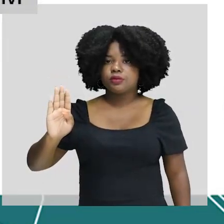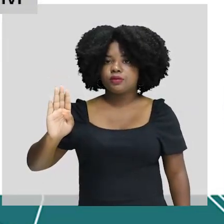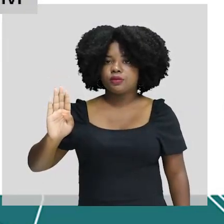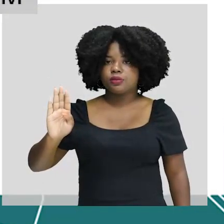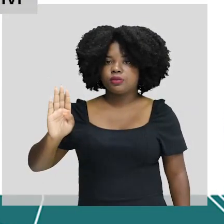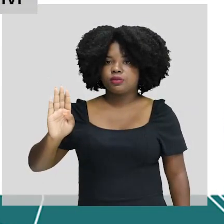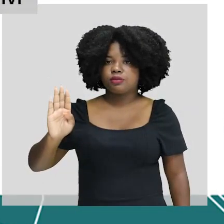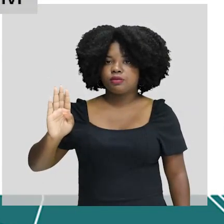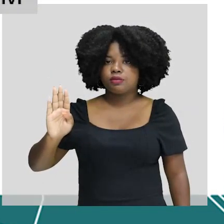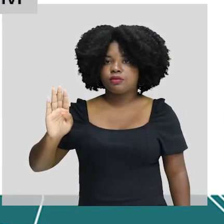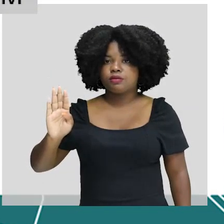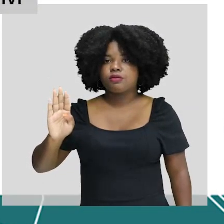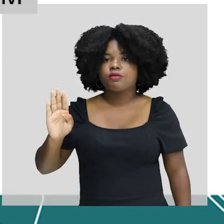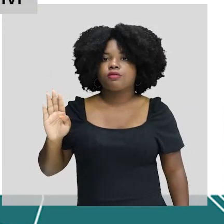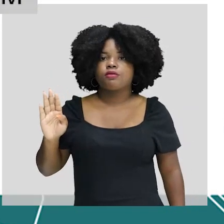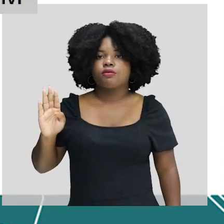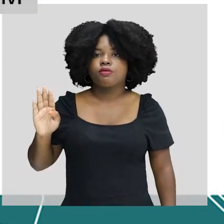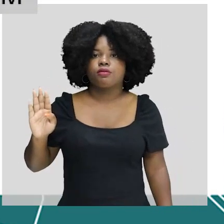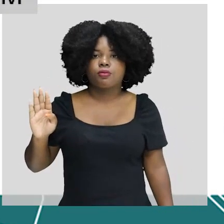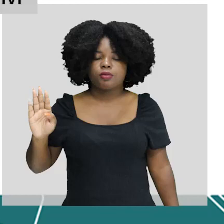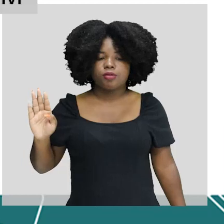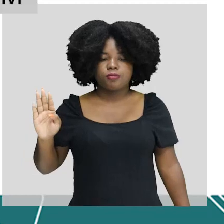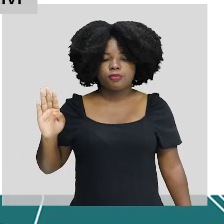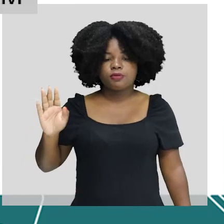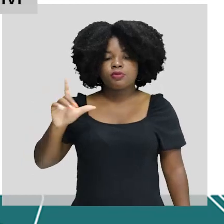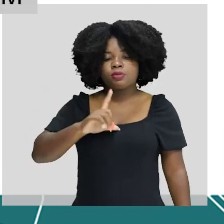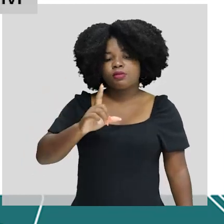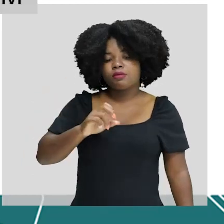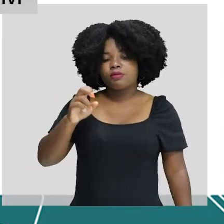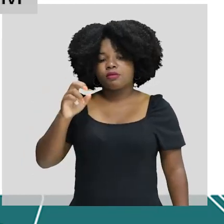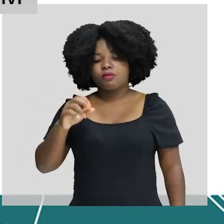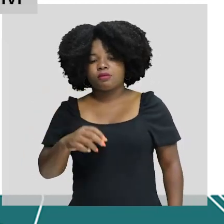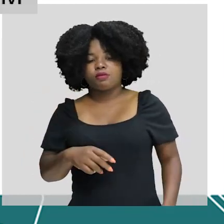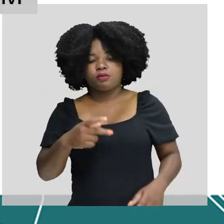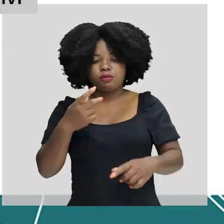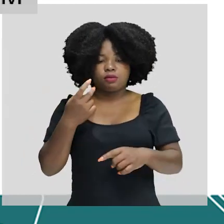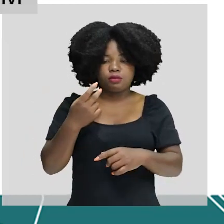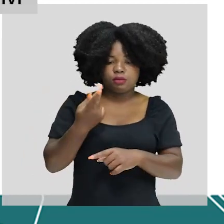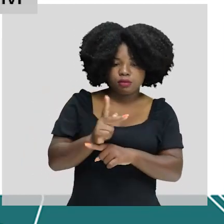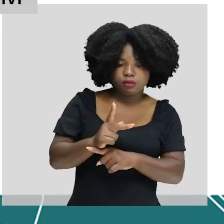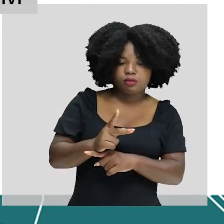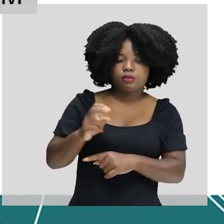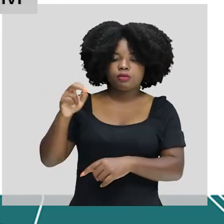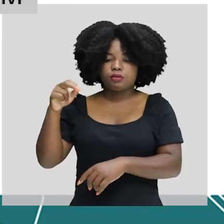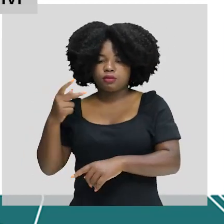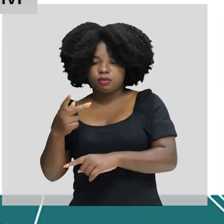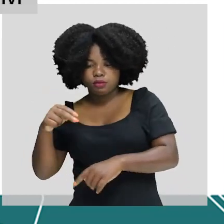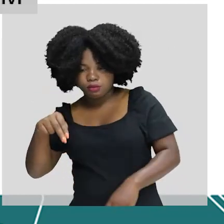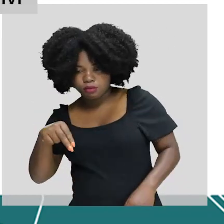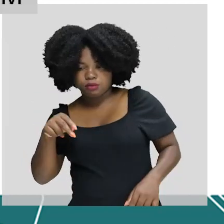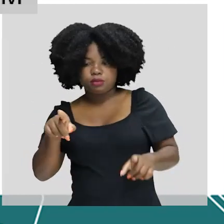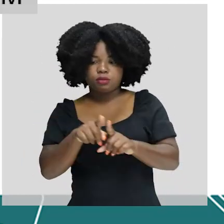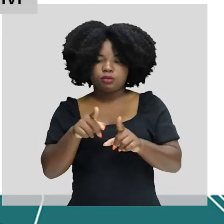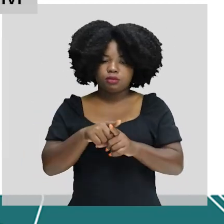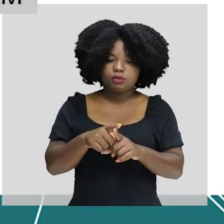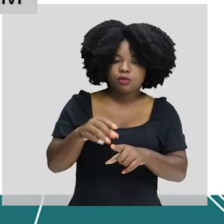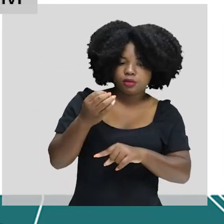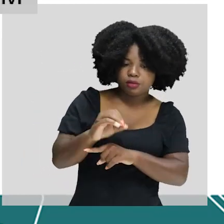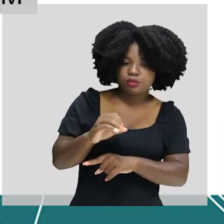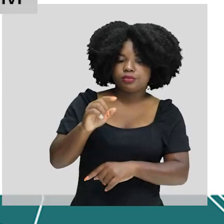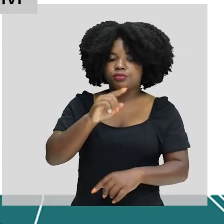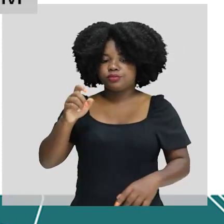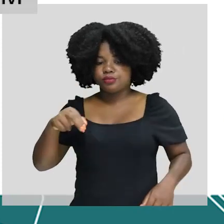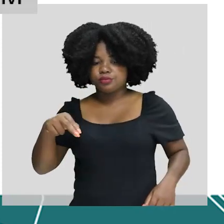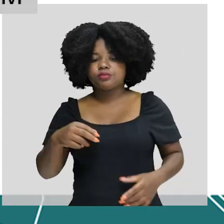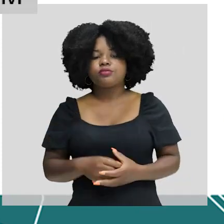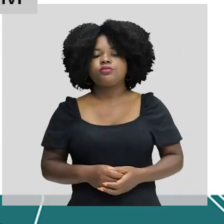massas molares, aí nós temos a massa do hidrogênio, nitrogênio, oxigênio e do zinco, certo? Calcule as